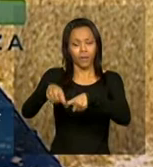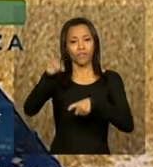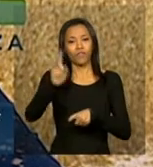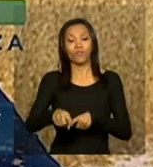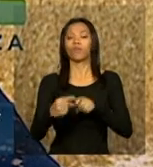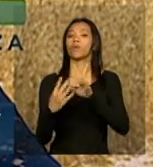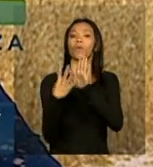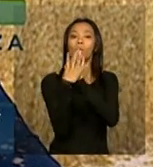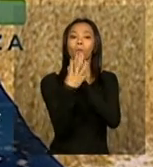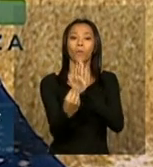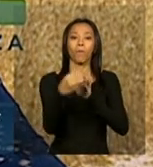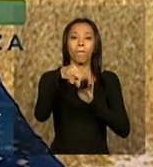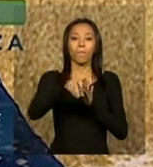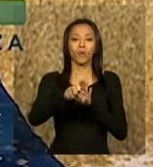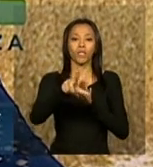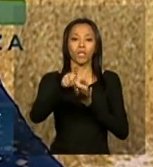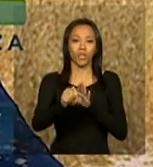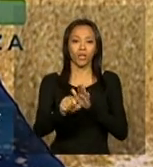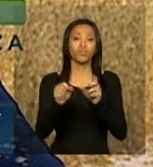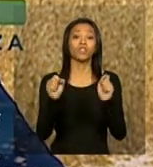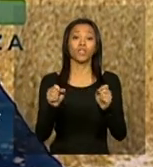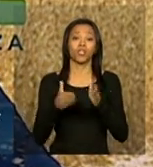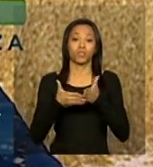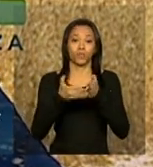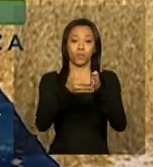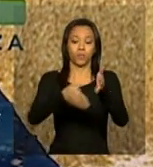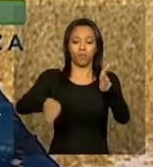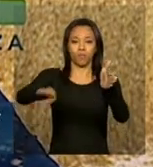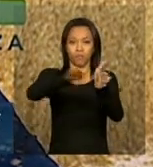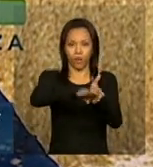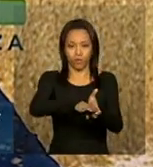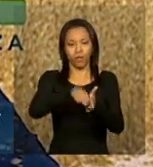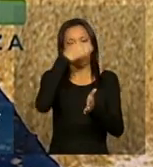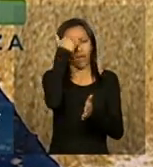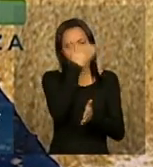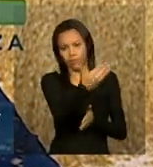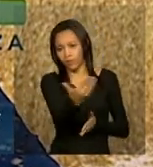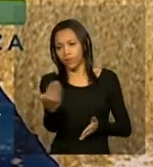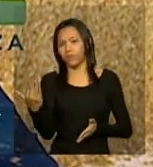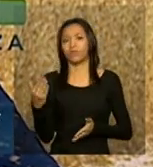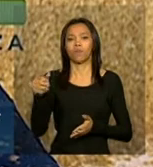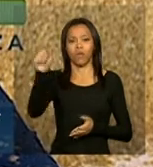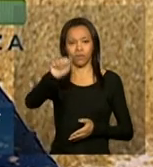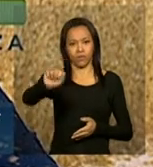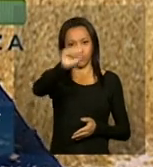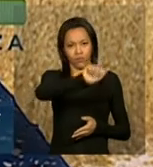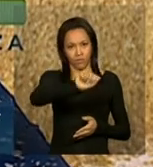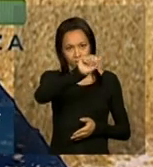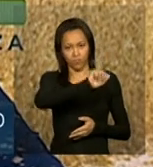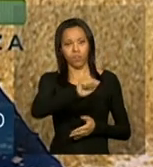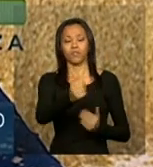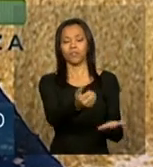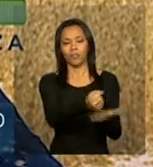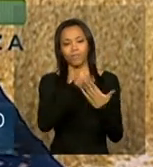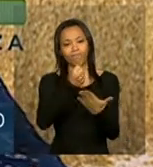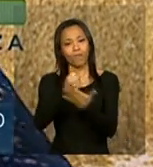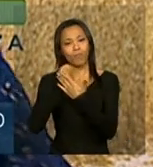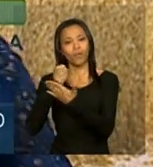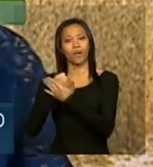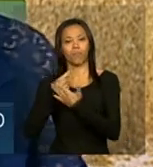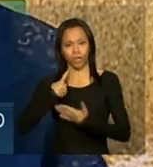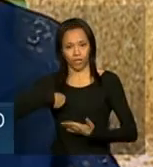de portos. Eu também agradeço aqui as associações dos produtores, que muito contribuíram para que